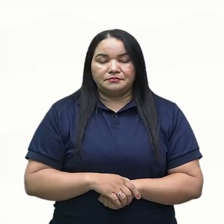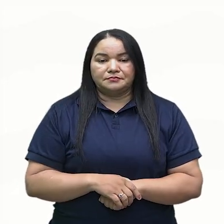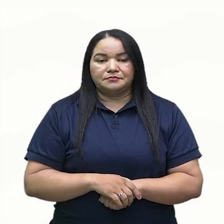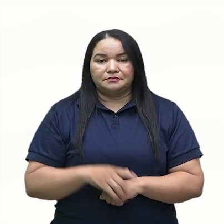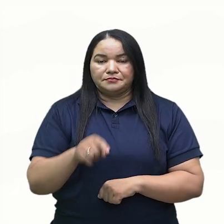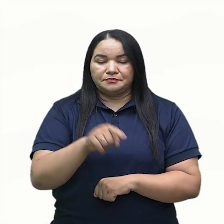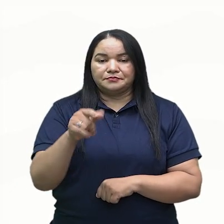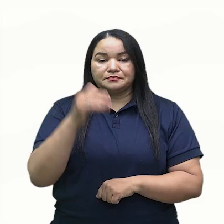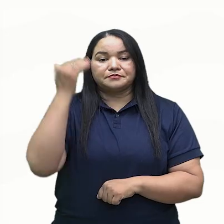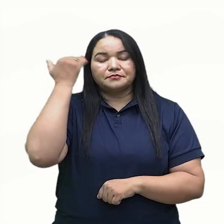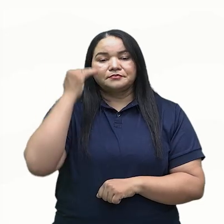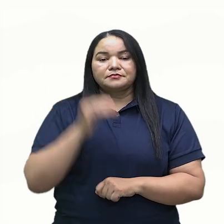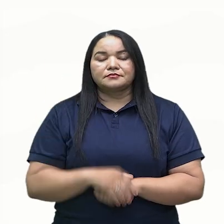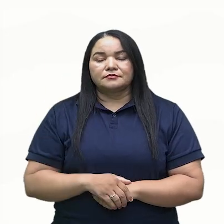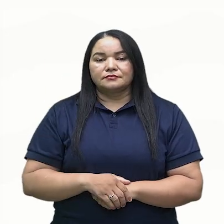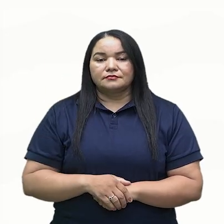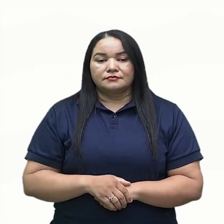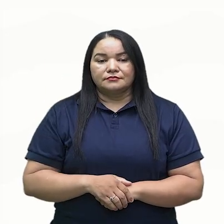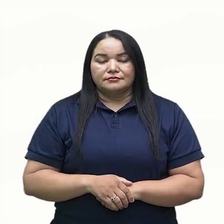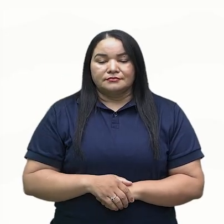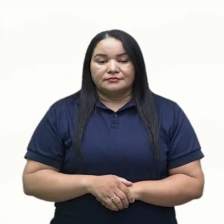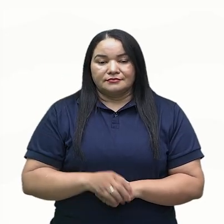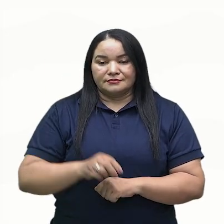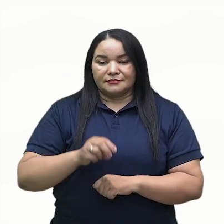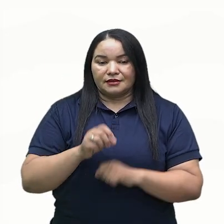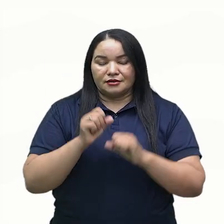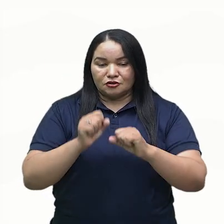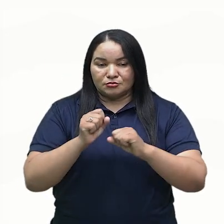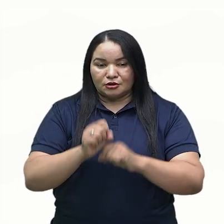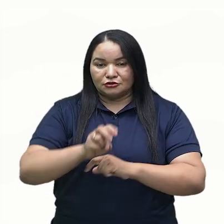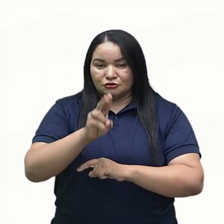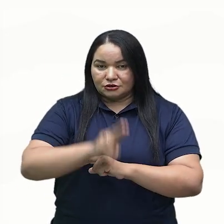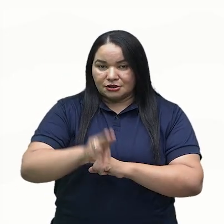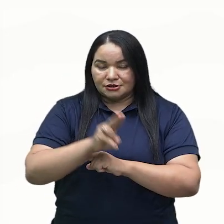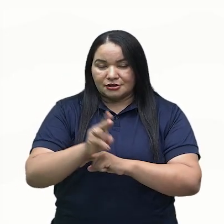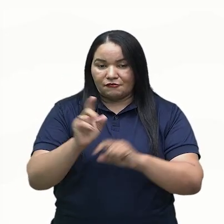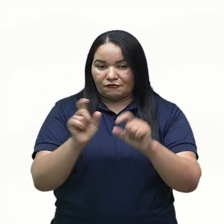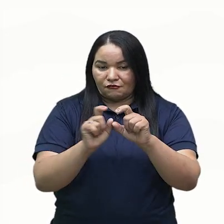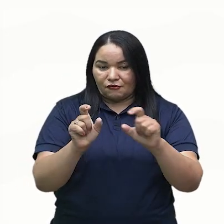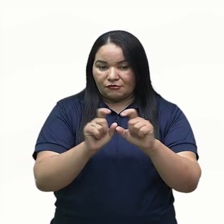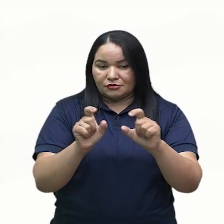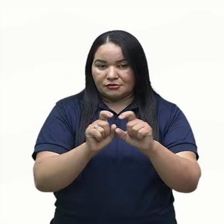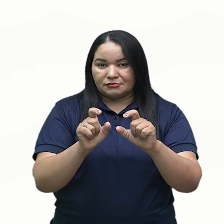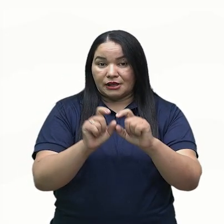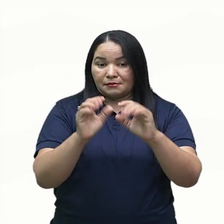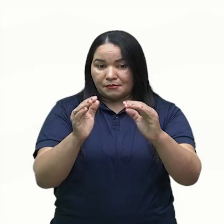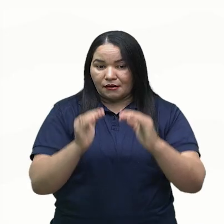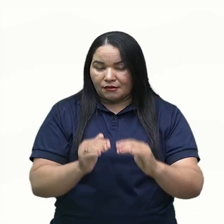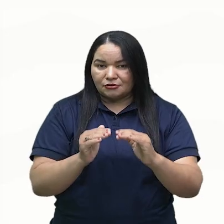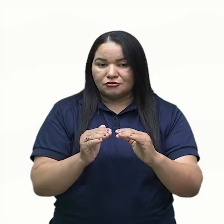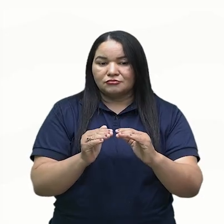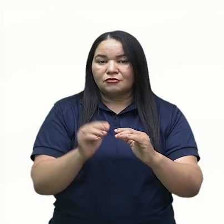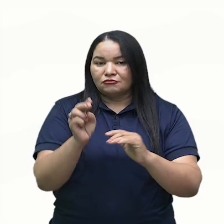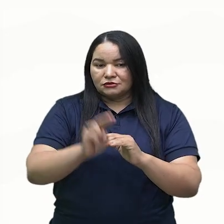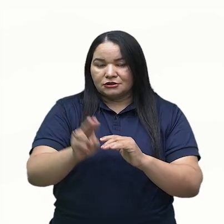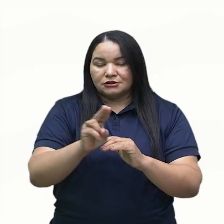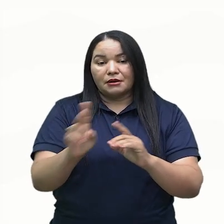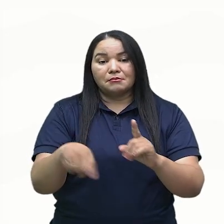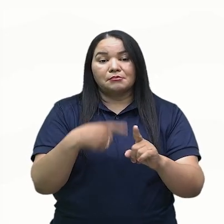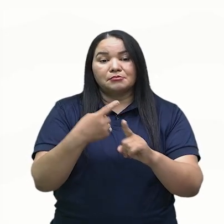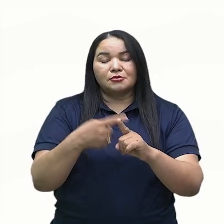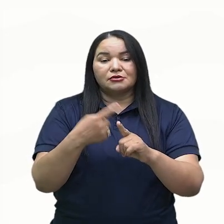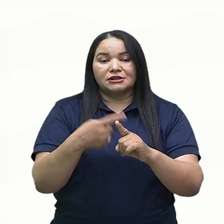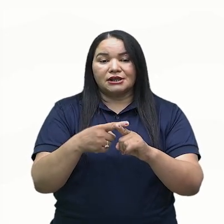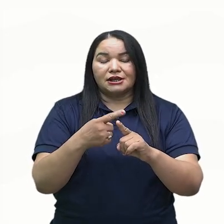você compreender, eu te aconselho que você utilize essa formulazinha que está embaixo. Por quê? Porque